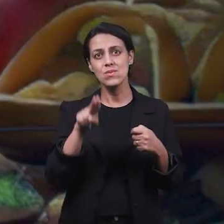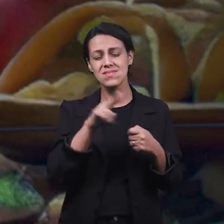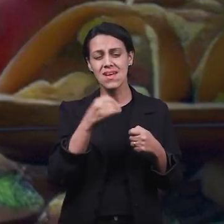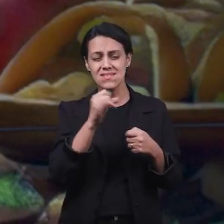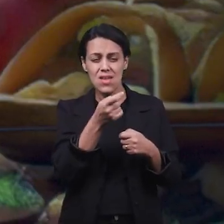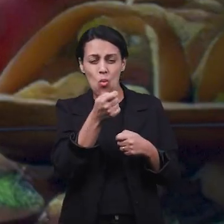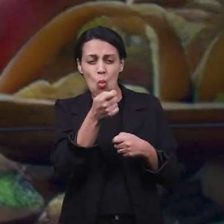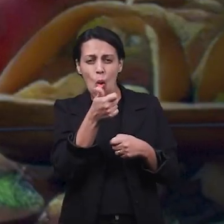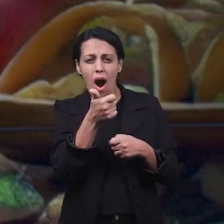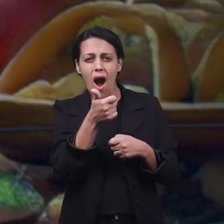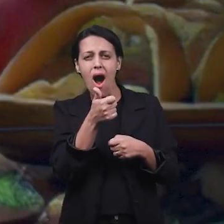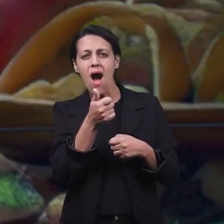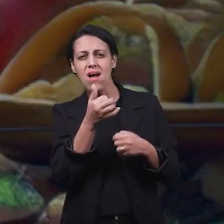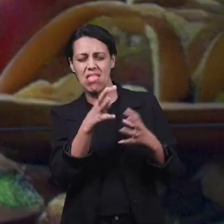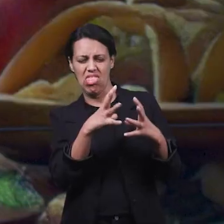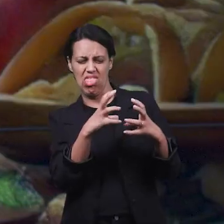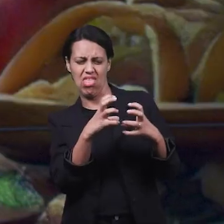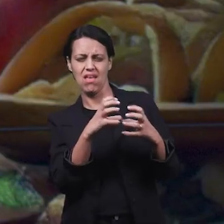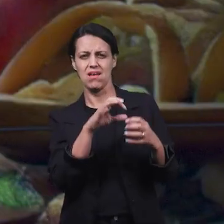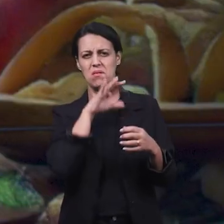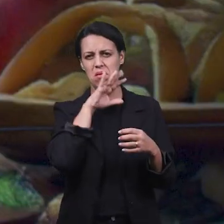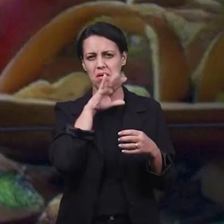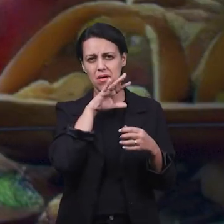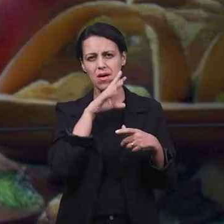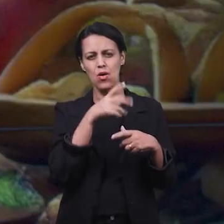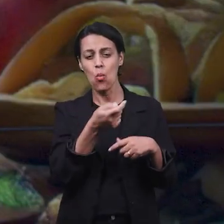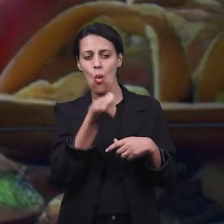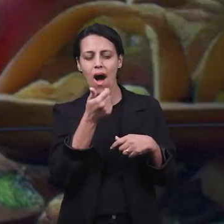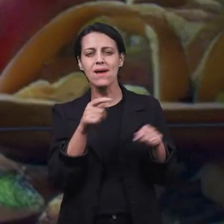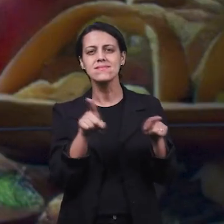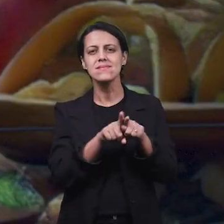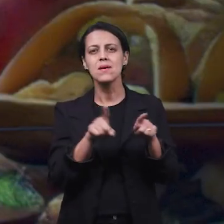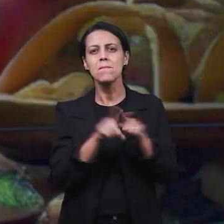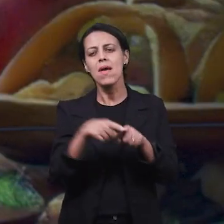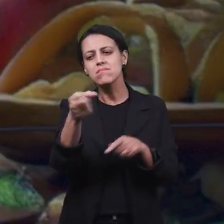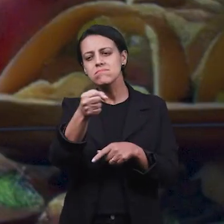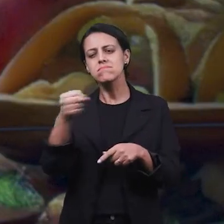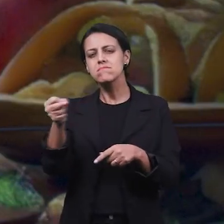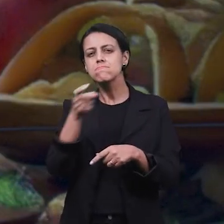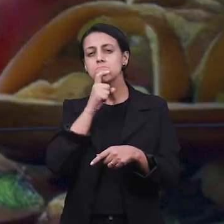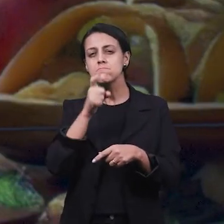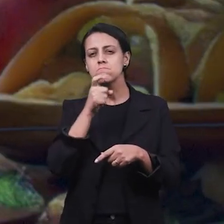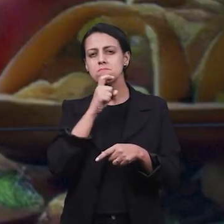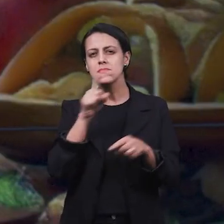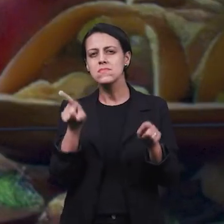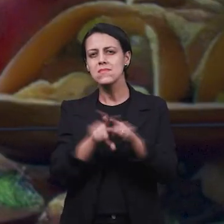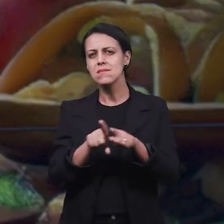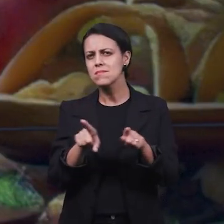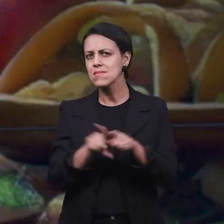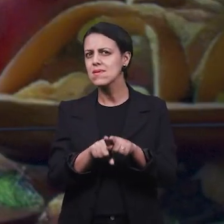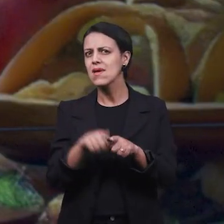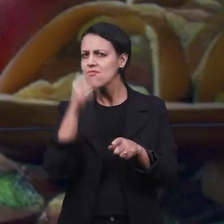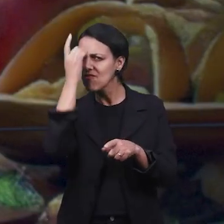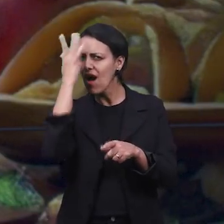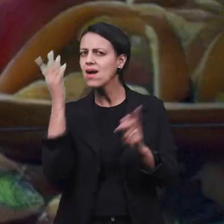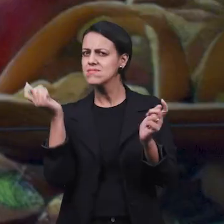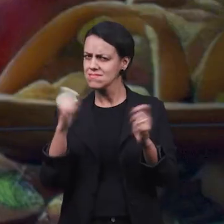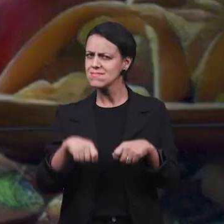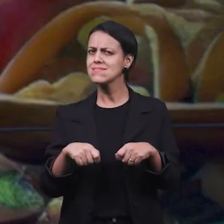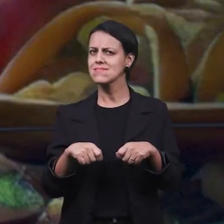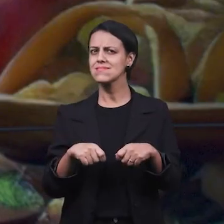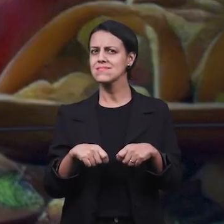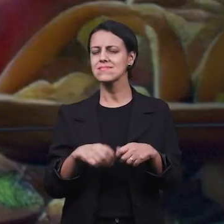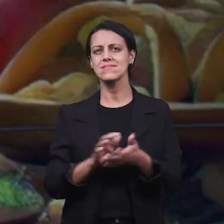ponto e dando a eles um tratamento necessário para congelá-los antes que estraguem, é fácil e evita perdas.